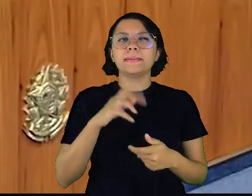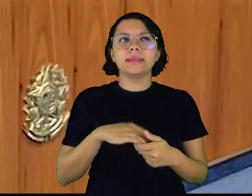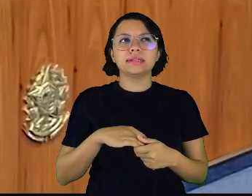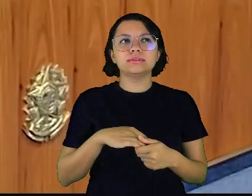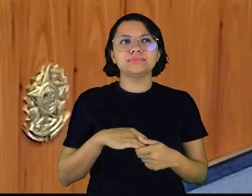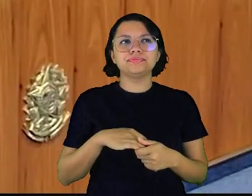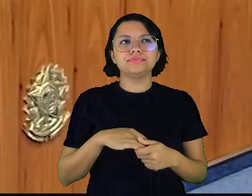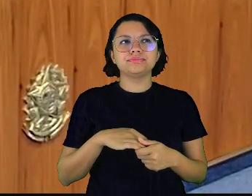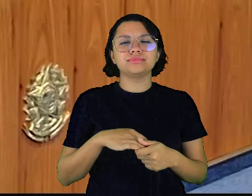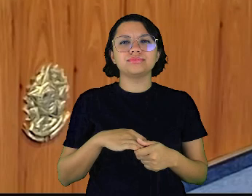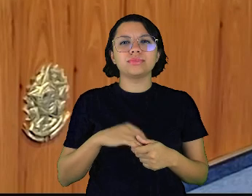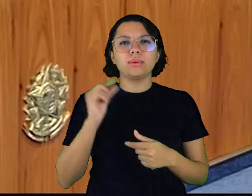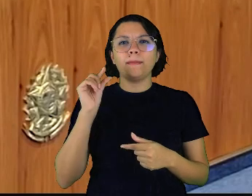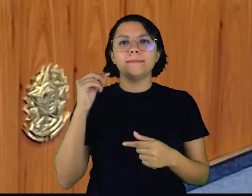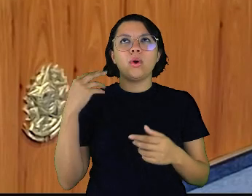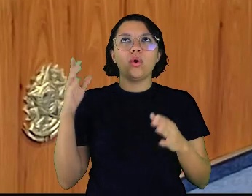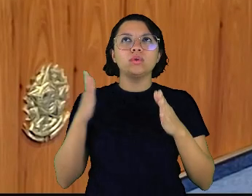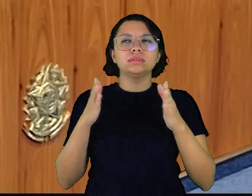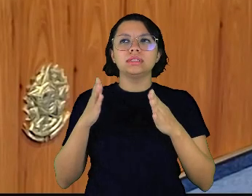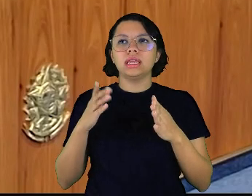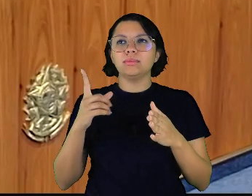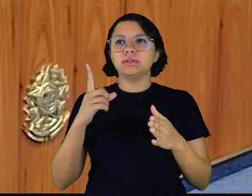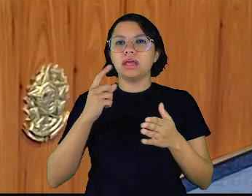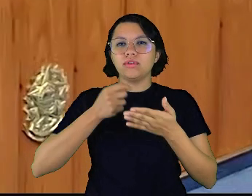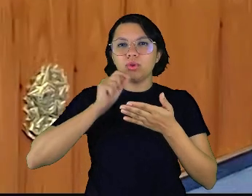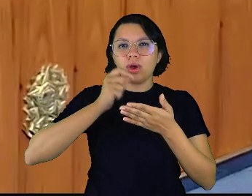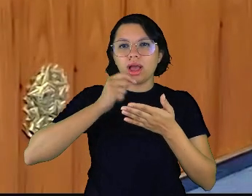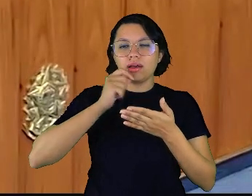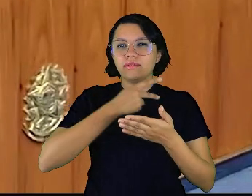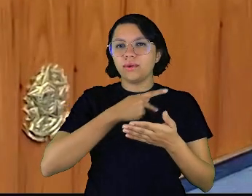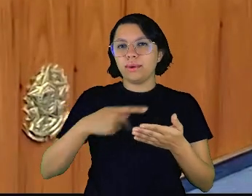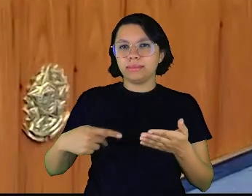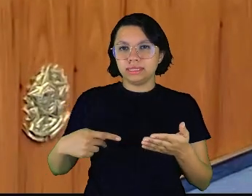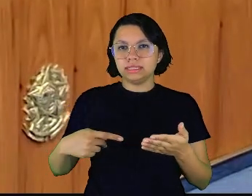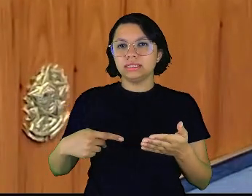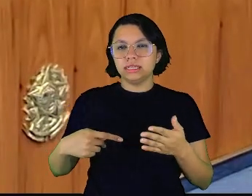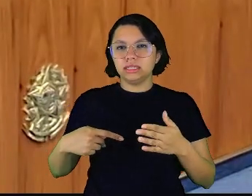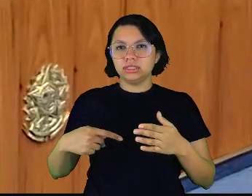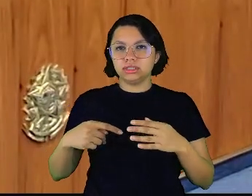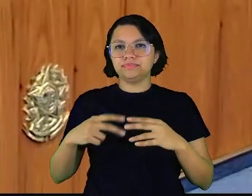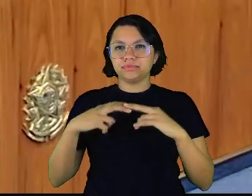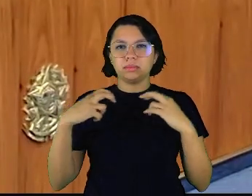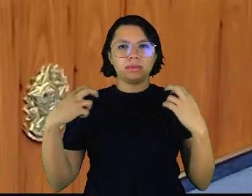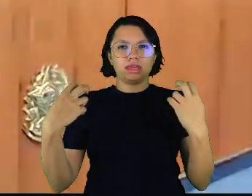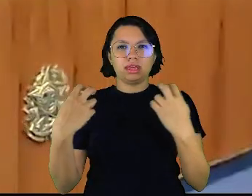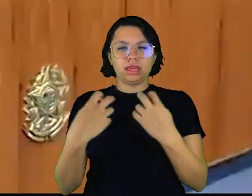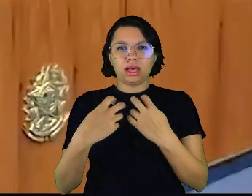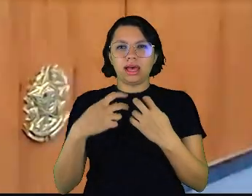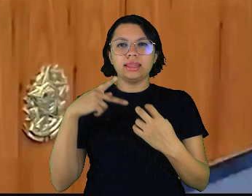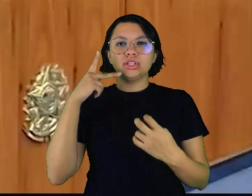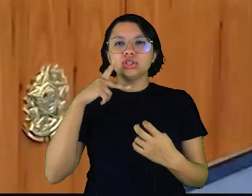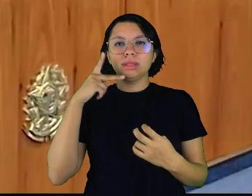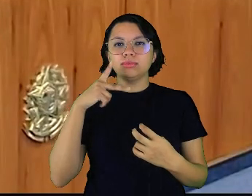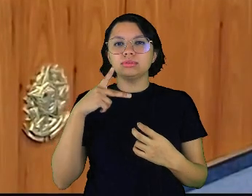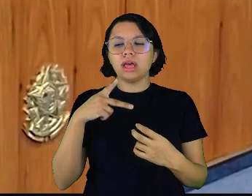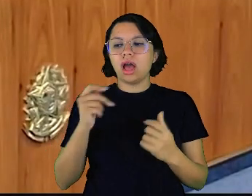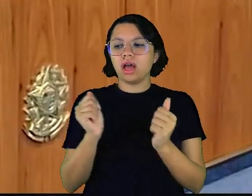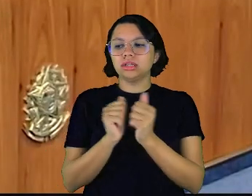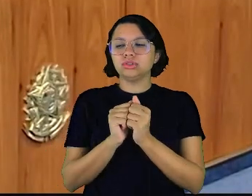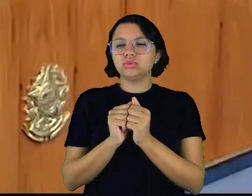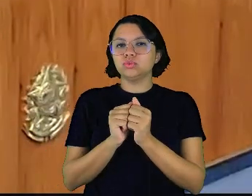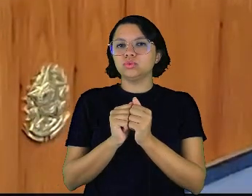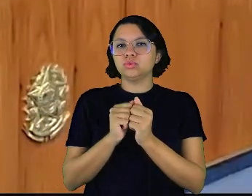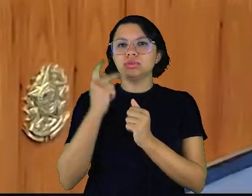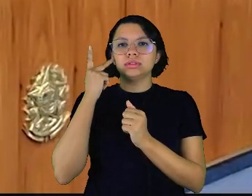aqui, recentemente, que nós tivemos um café com a presidência e a bancada de deputados aqui do Estado de São Paulo, justamente